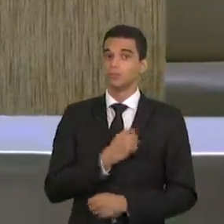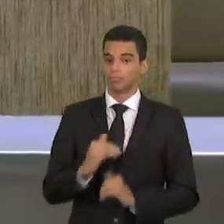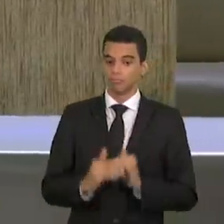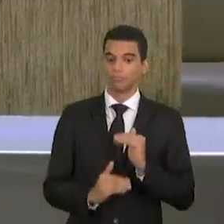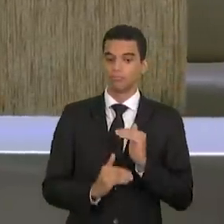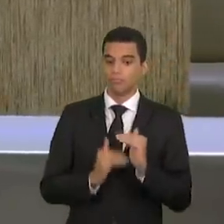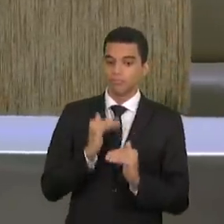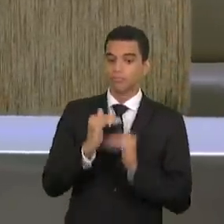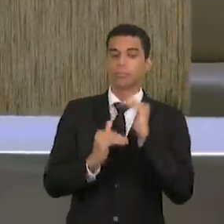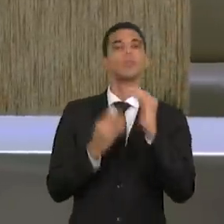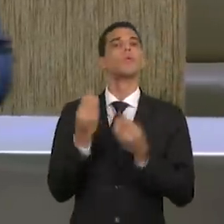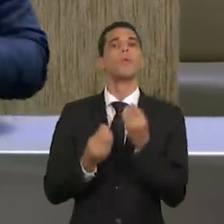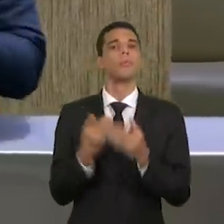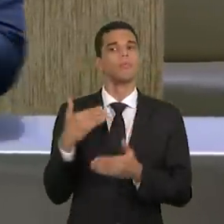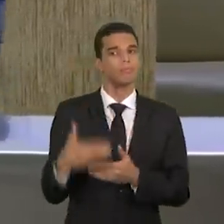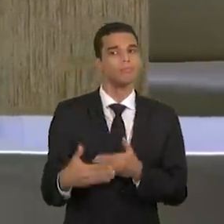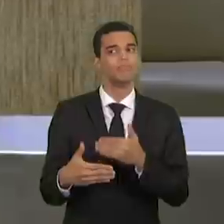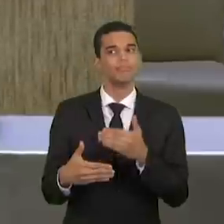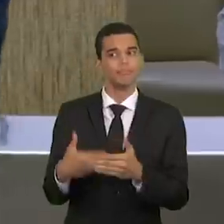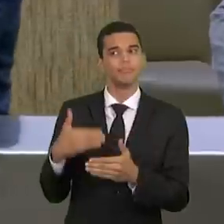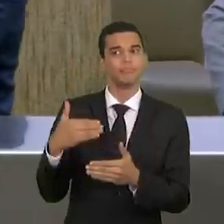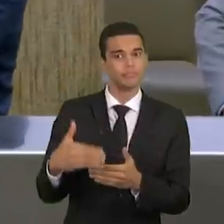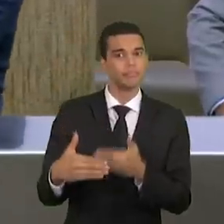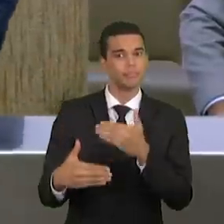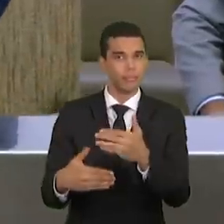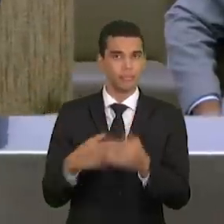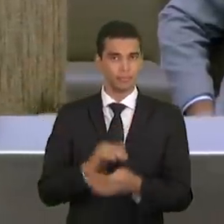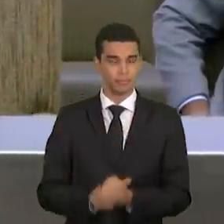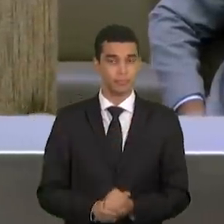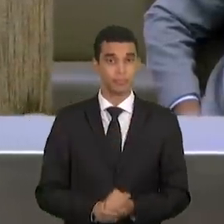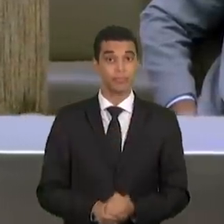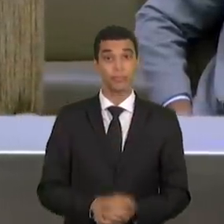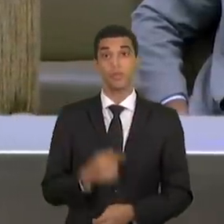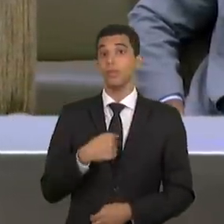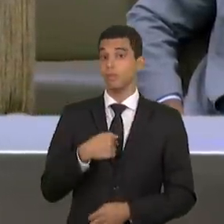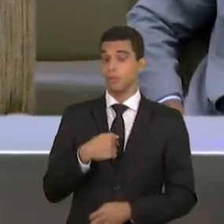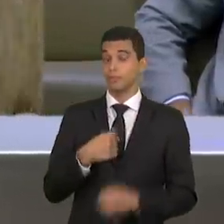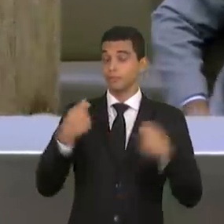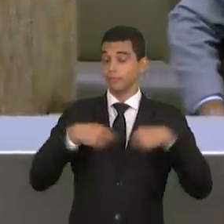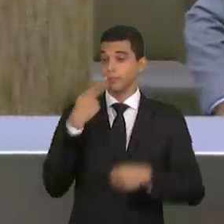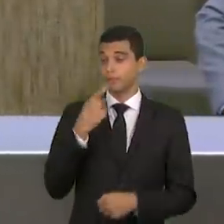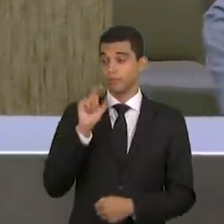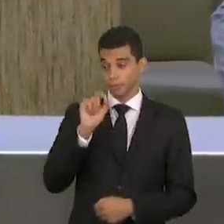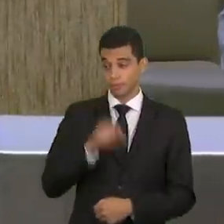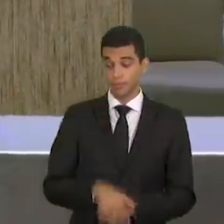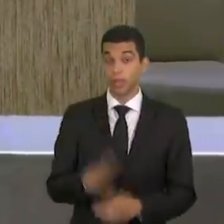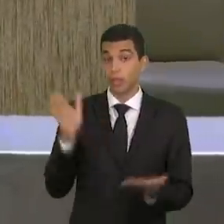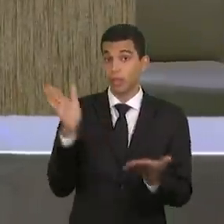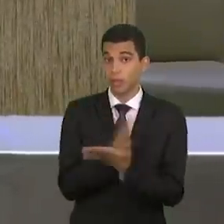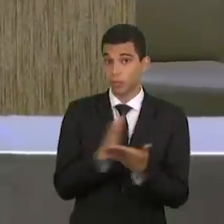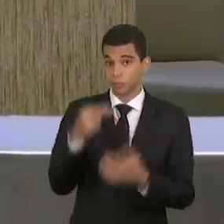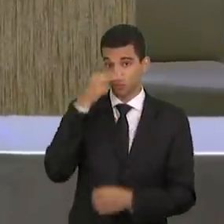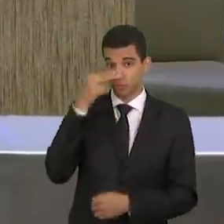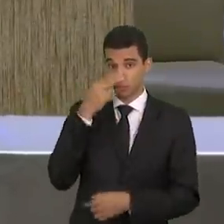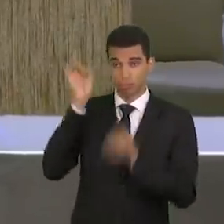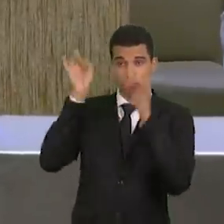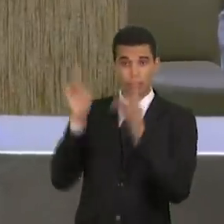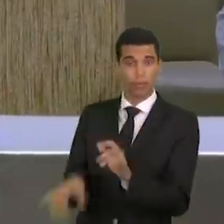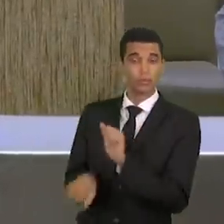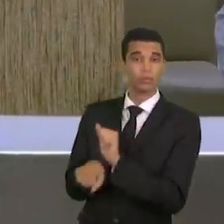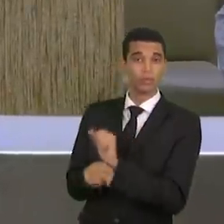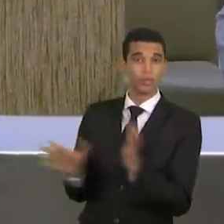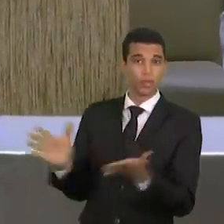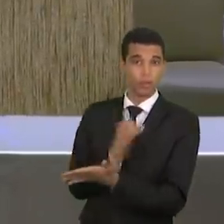queridos. É que muitos cristãos que deixaram de esperar o arrebatamento, ao invés de eles